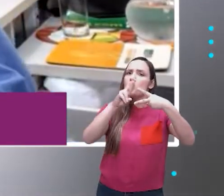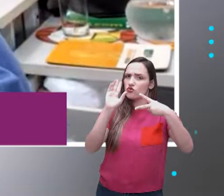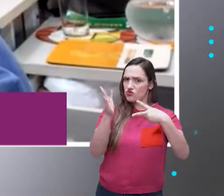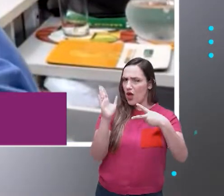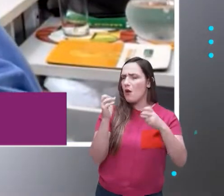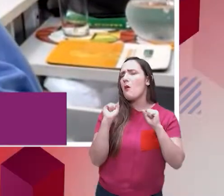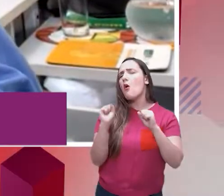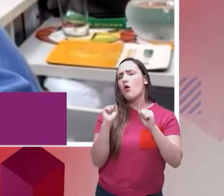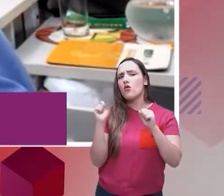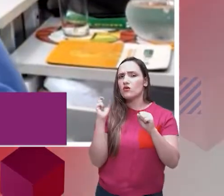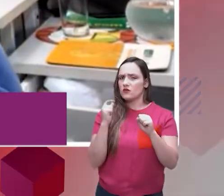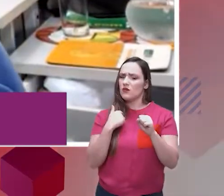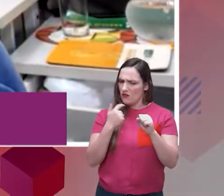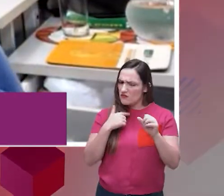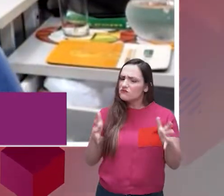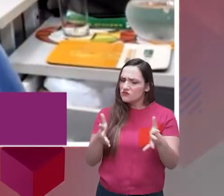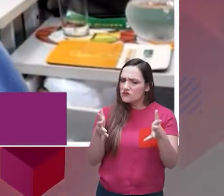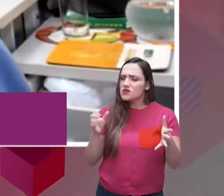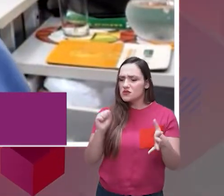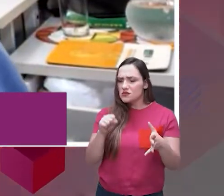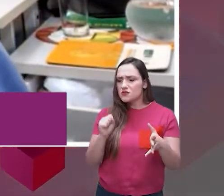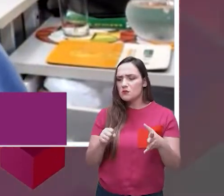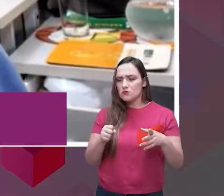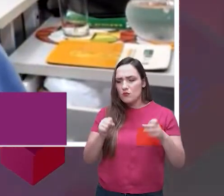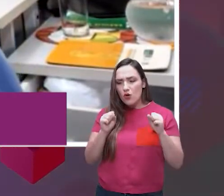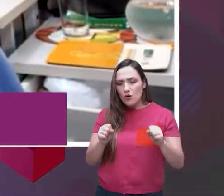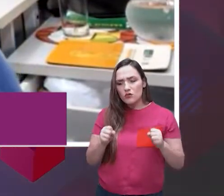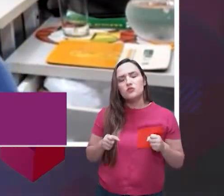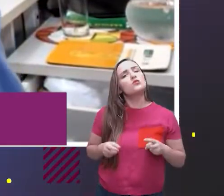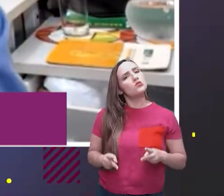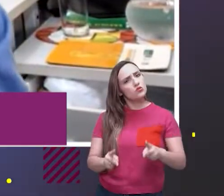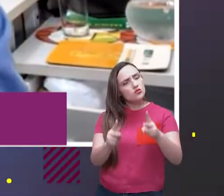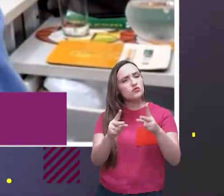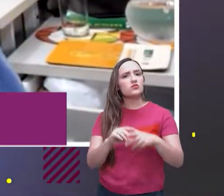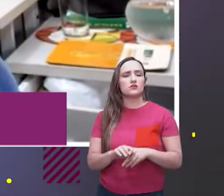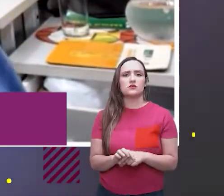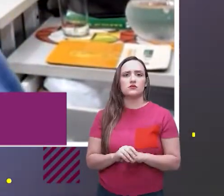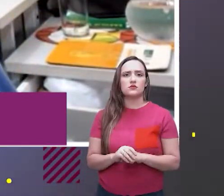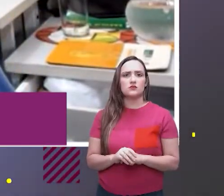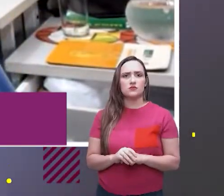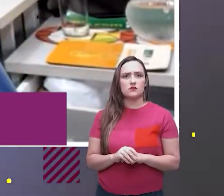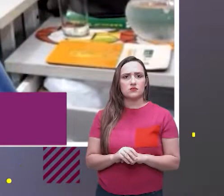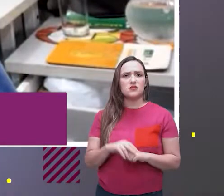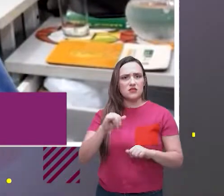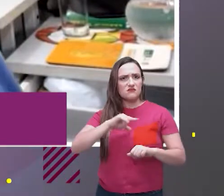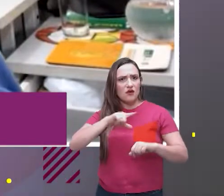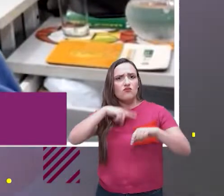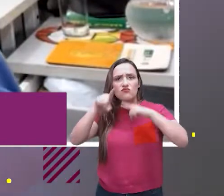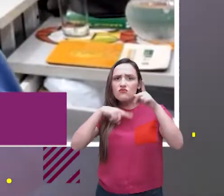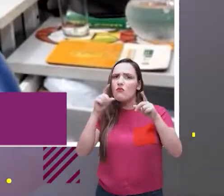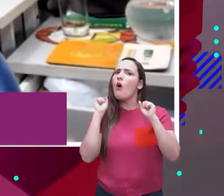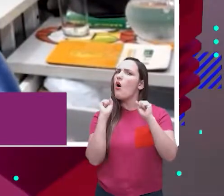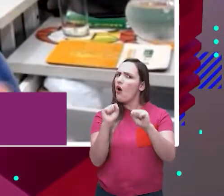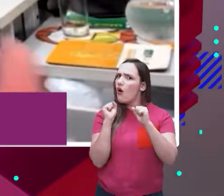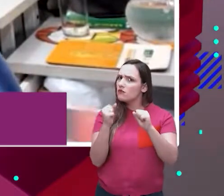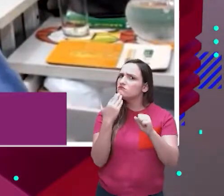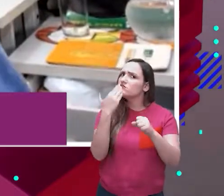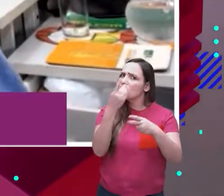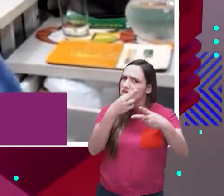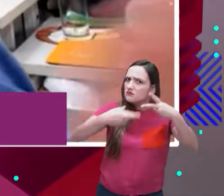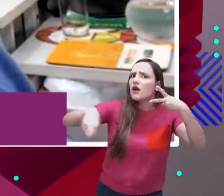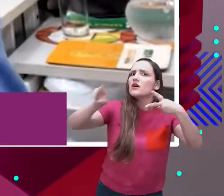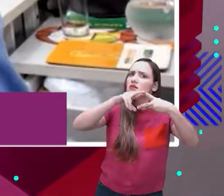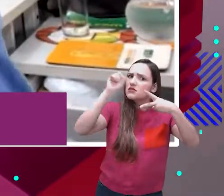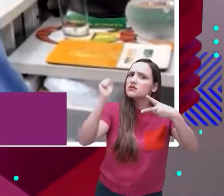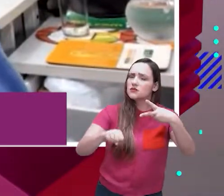até estimula que possam buscar os seus espaços, havendo dúvida, recorram para que a gente possa